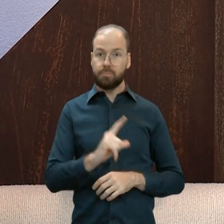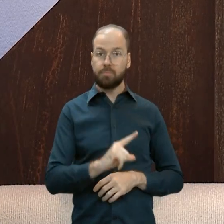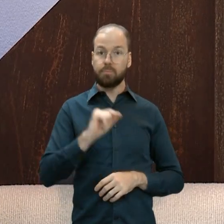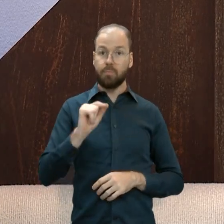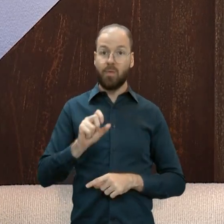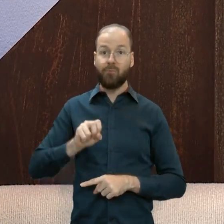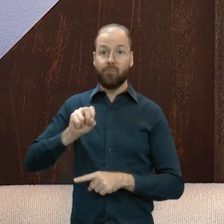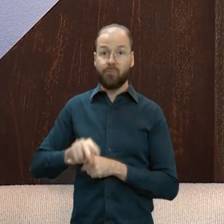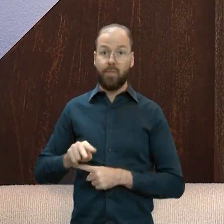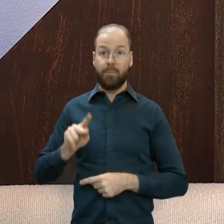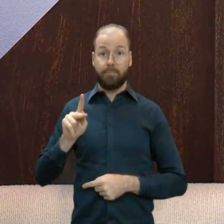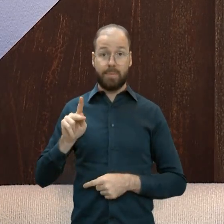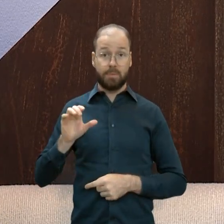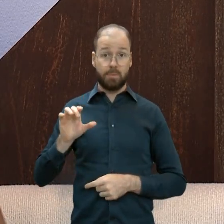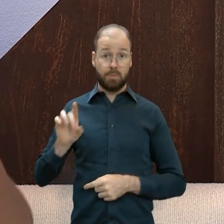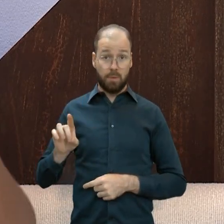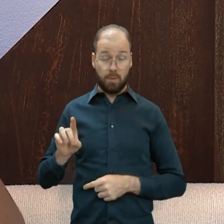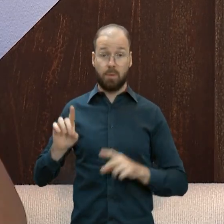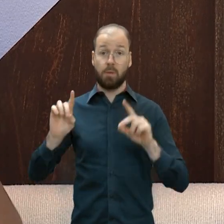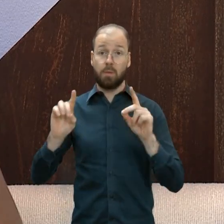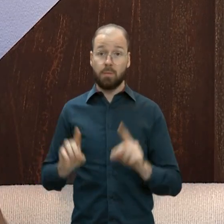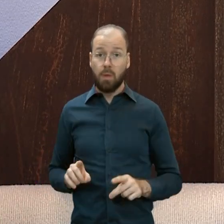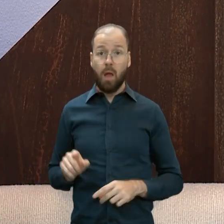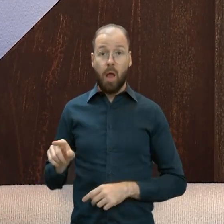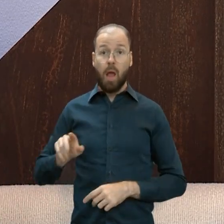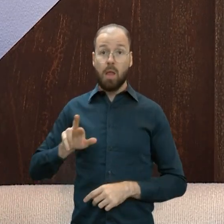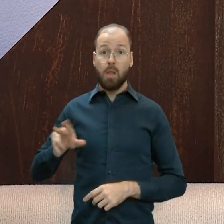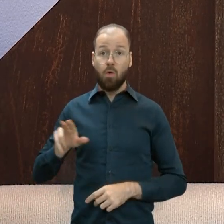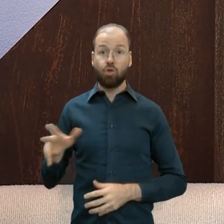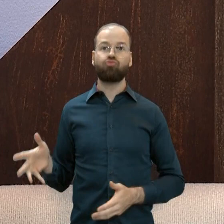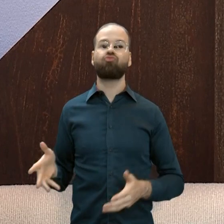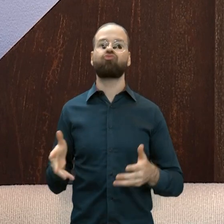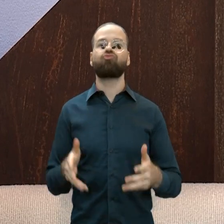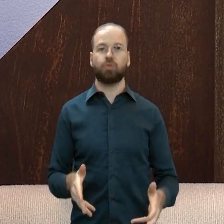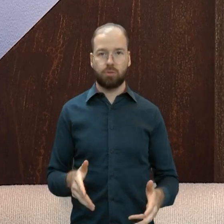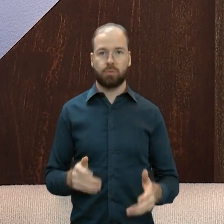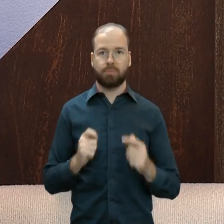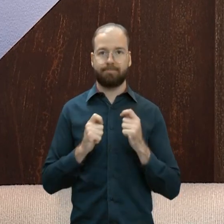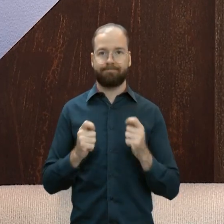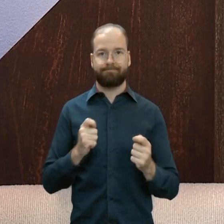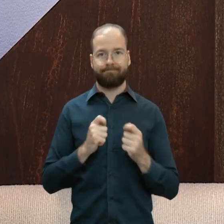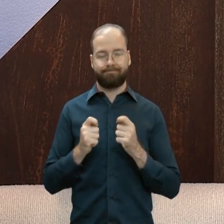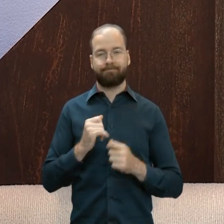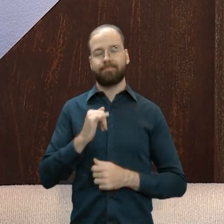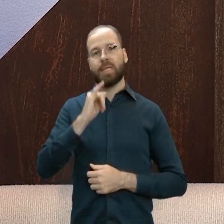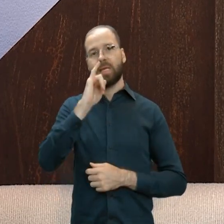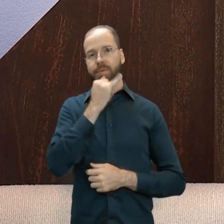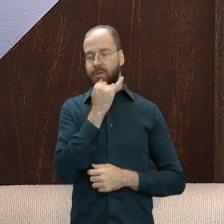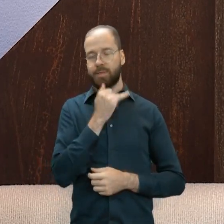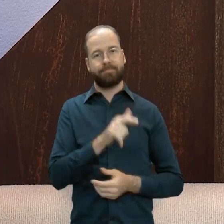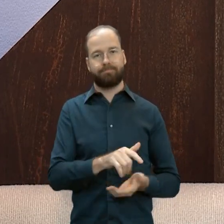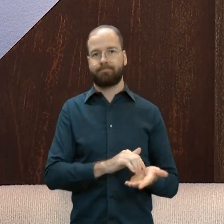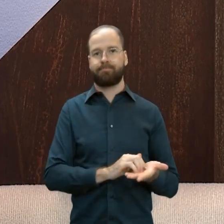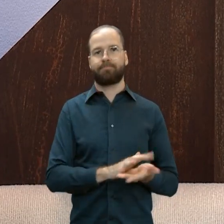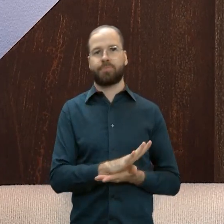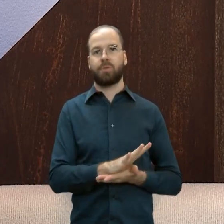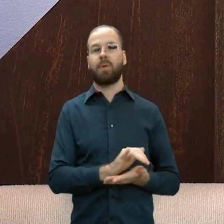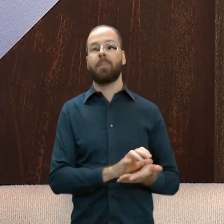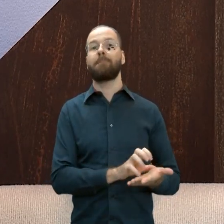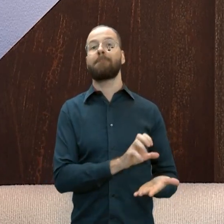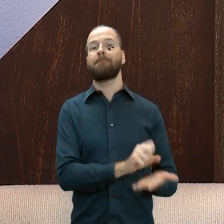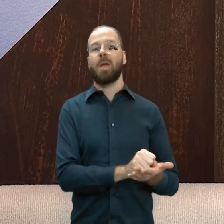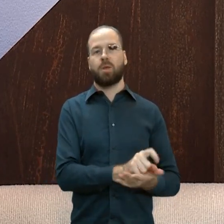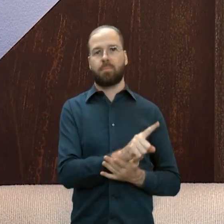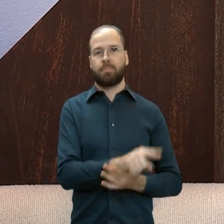vaga PCD e ele não é PCD e chega para a entrevista, infelizmente ele é indeferido, ou seja, a matrícula dele é negada.